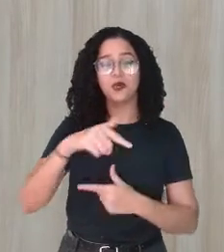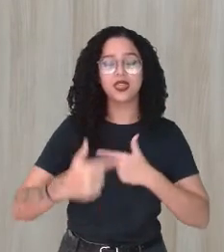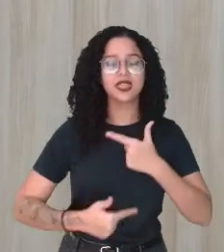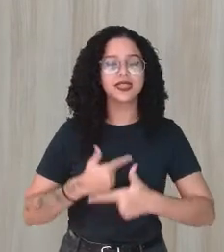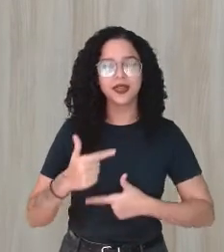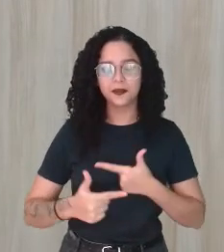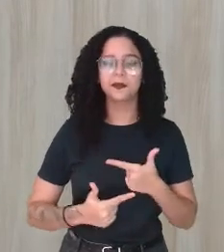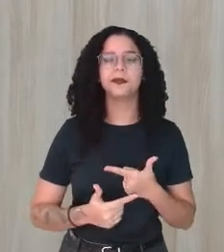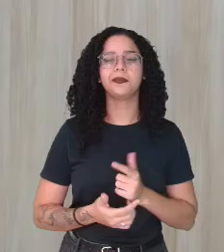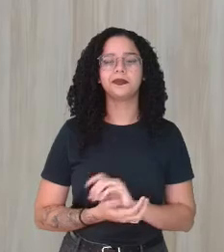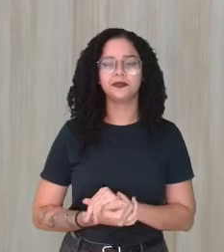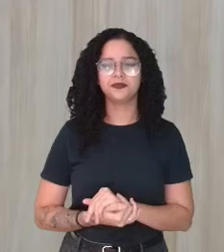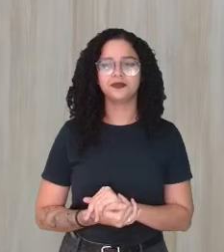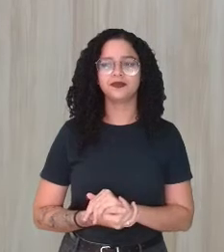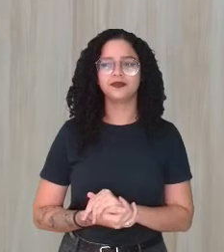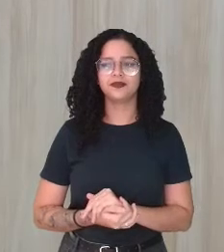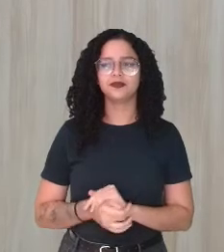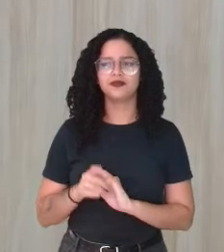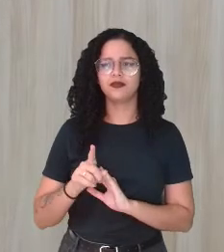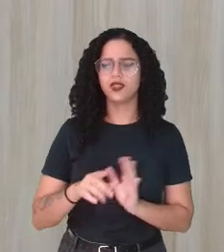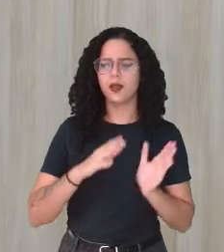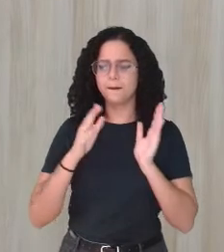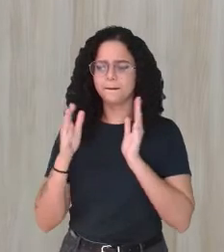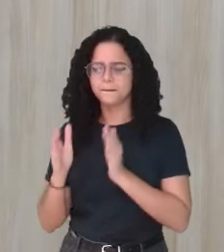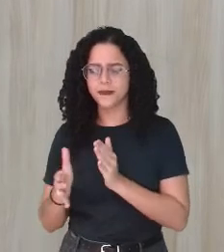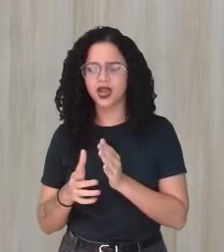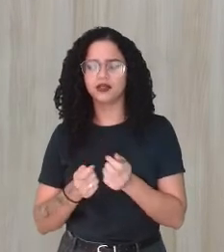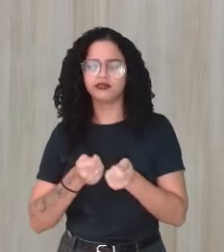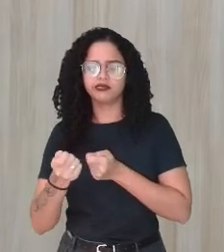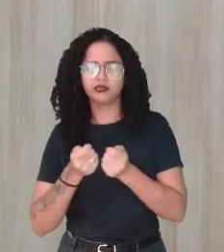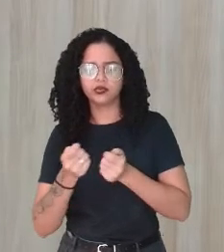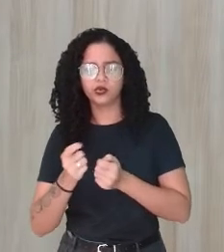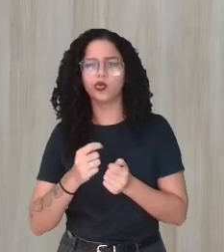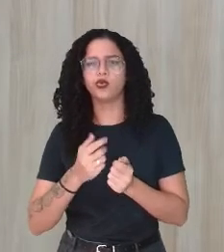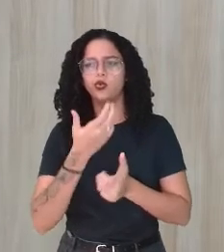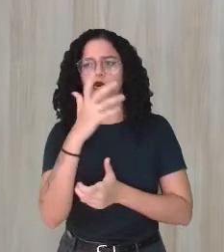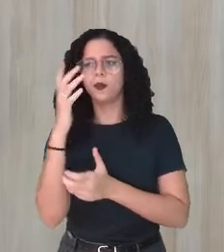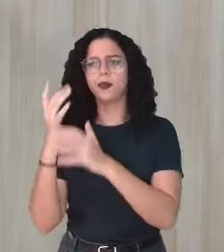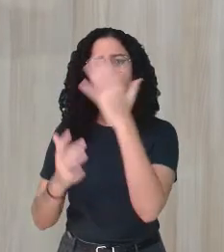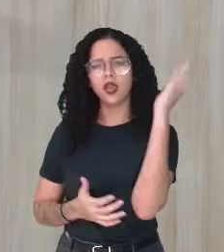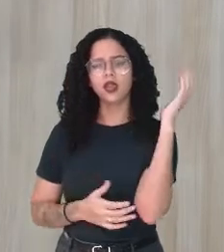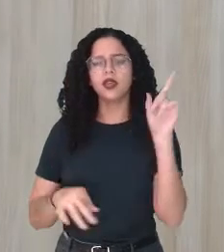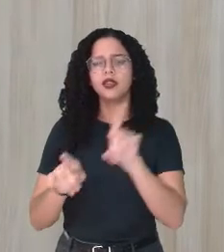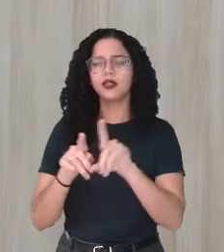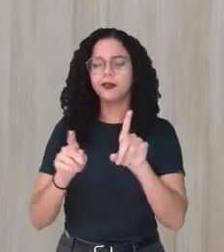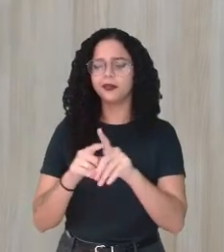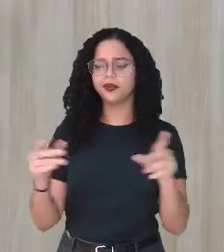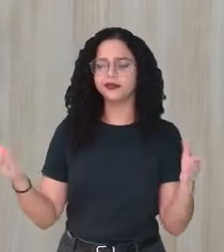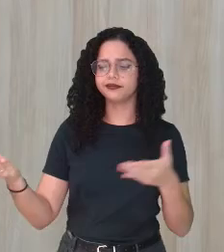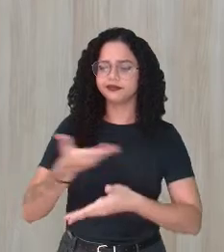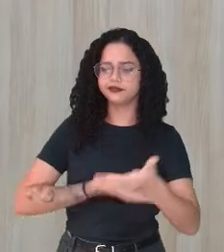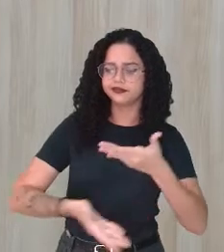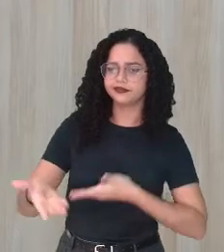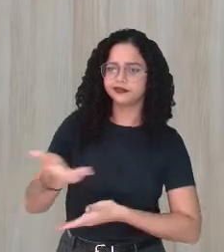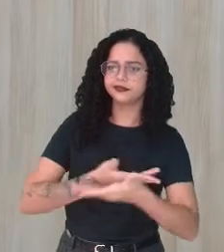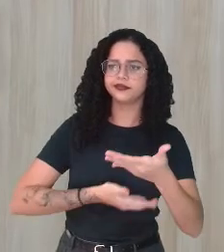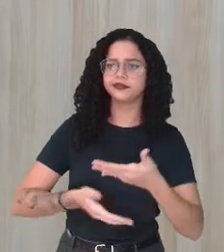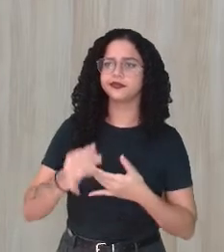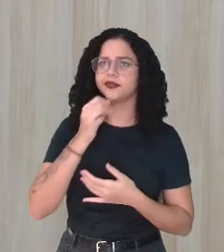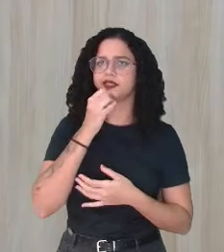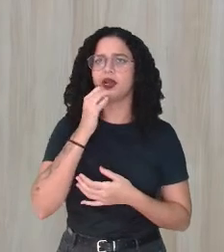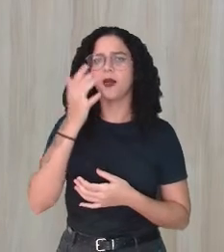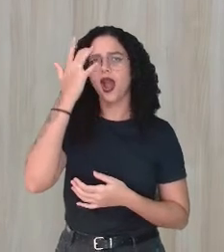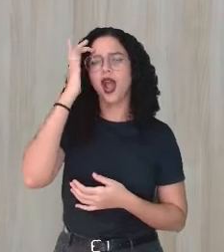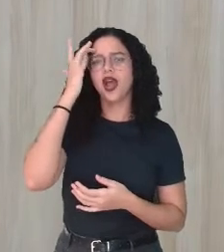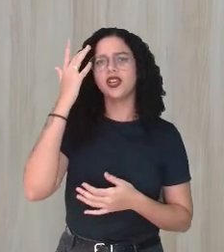trabalham, né, com essa parte de conservação do meio ambiente e também essa interação, né, essa questão de